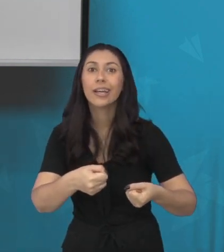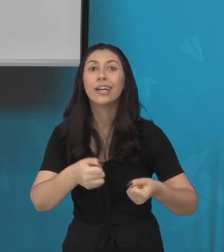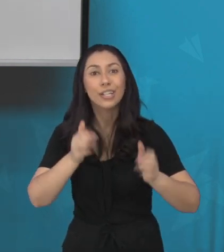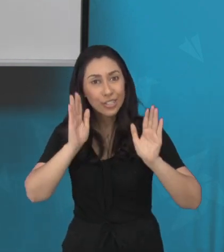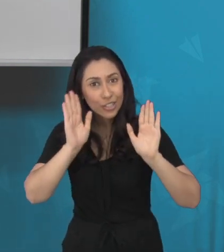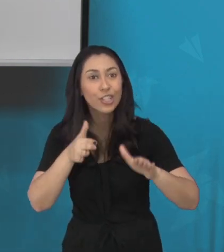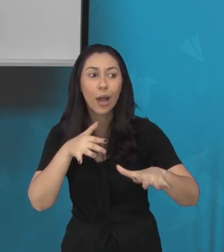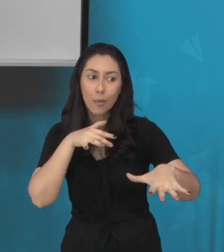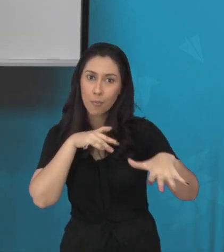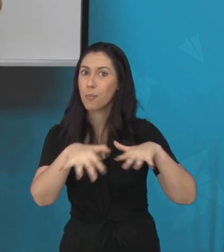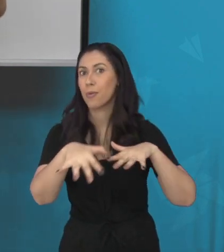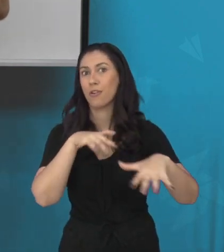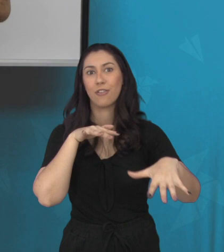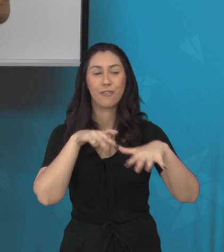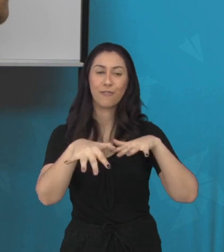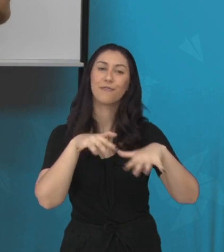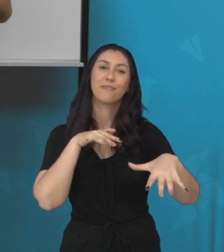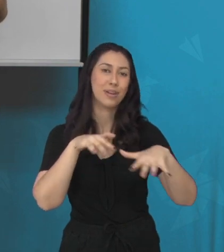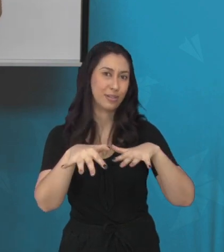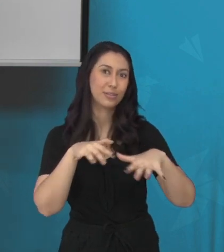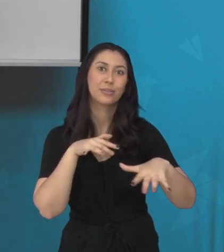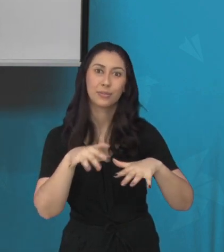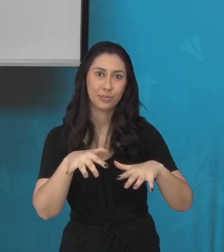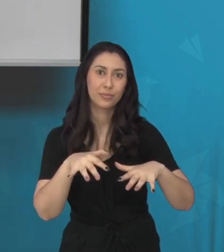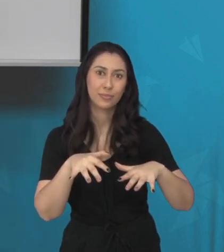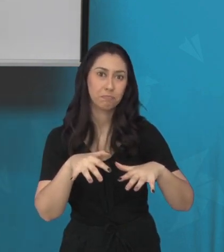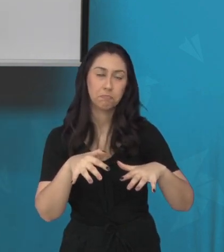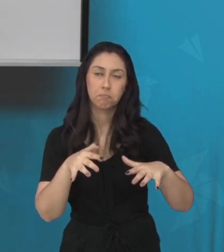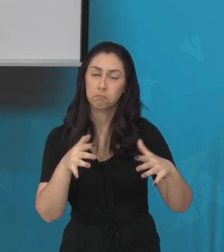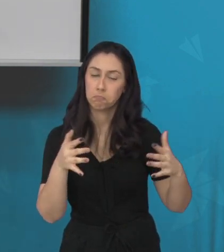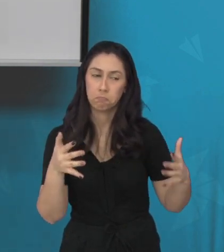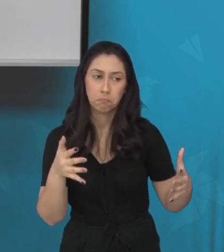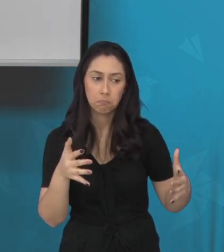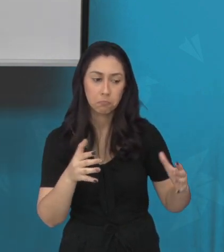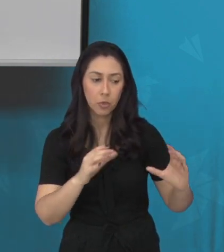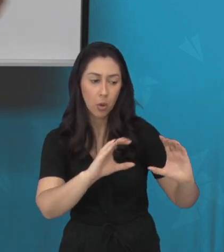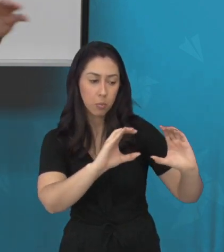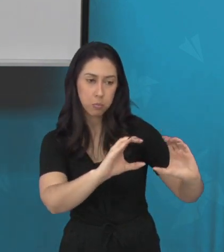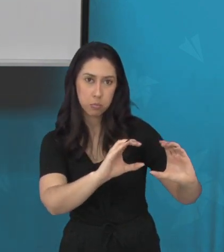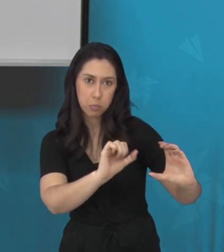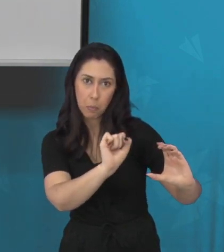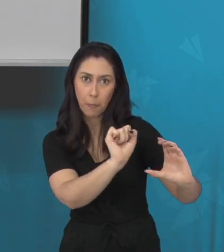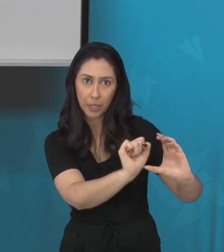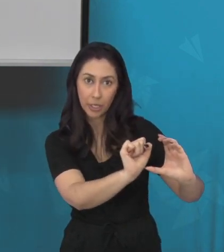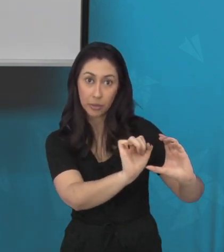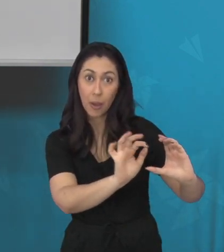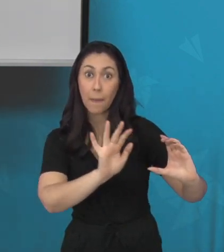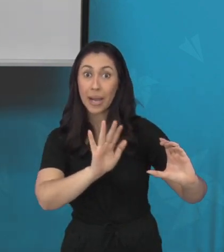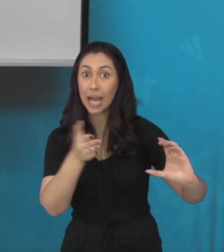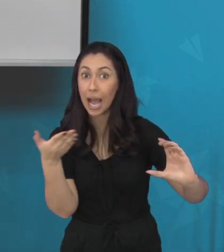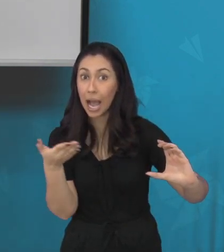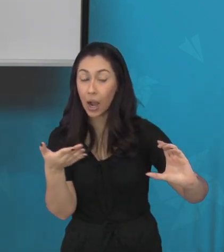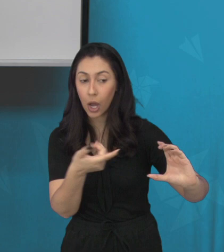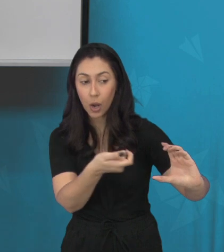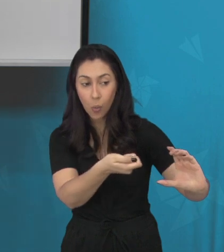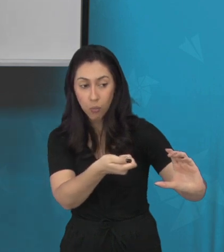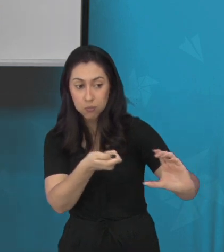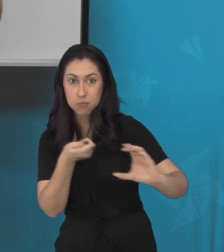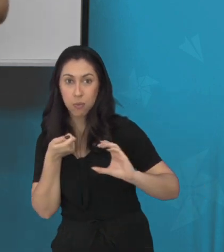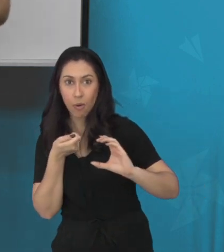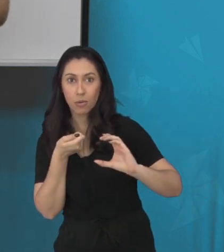para acelerar esse bloco. Esse bloco, em algum momento, ele partiu do repouso e ele está com uma